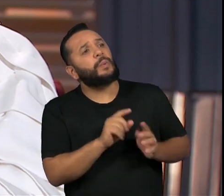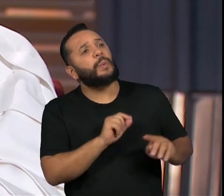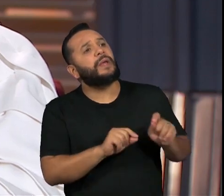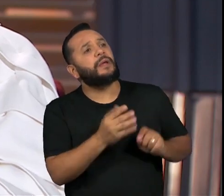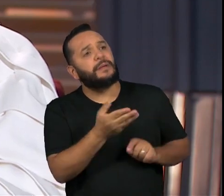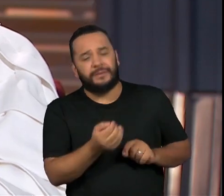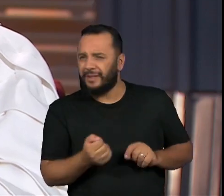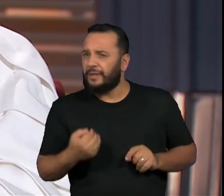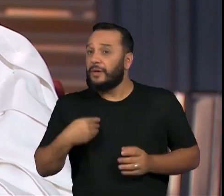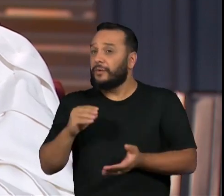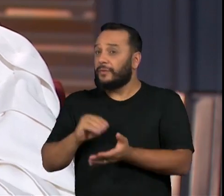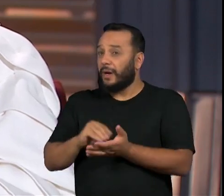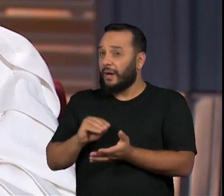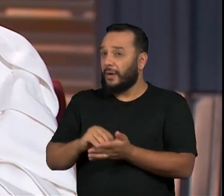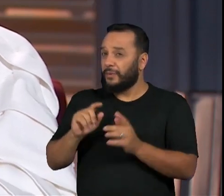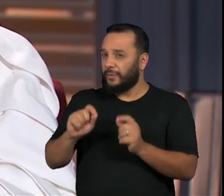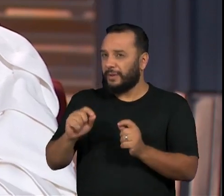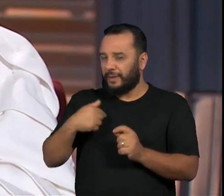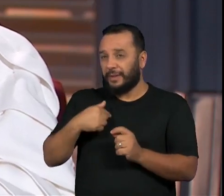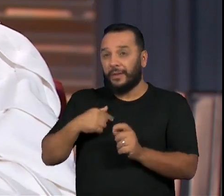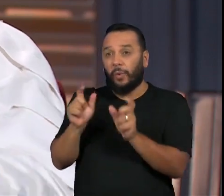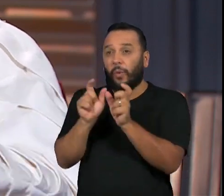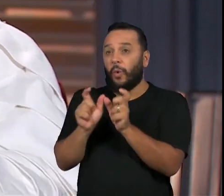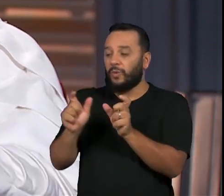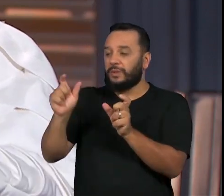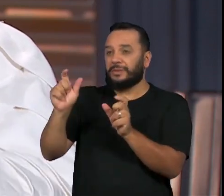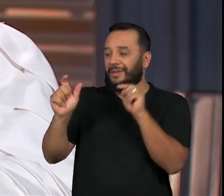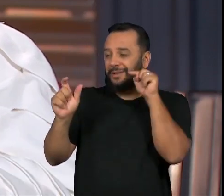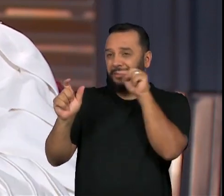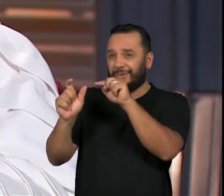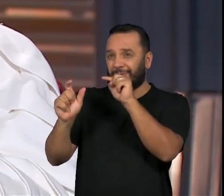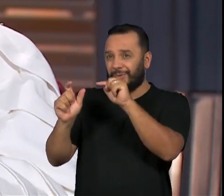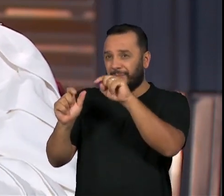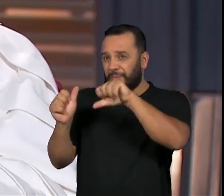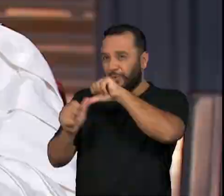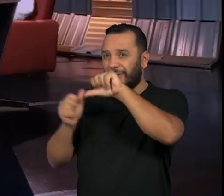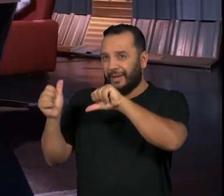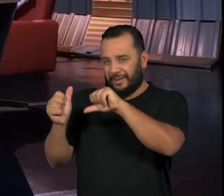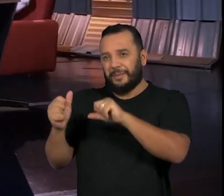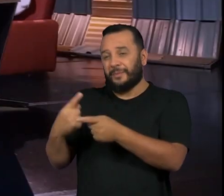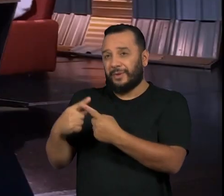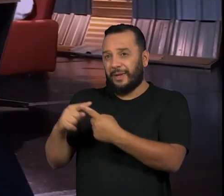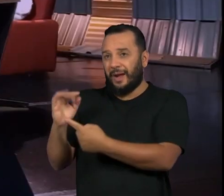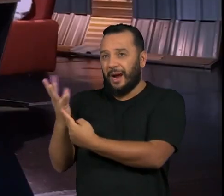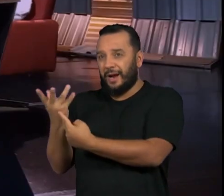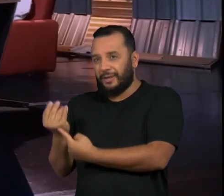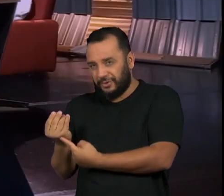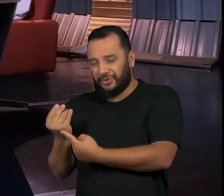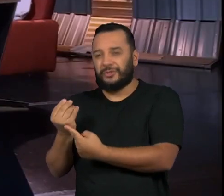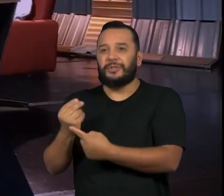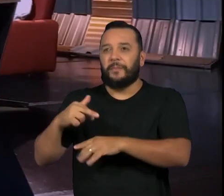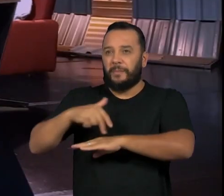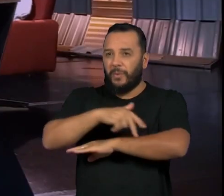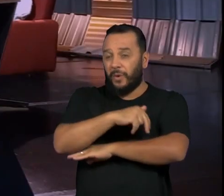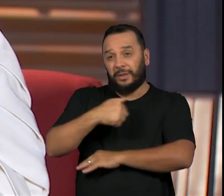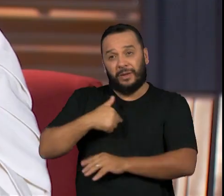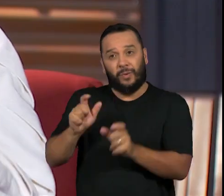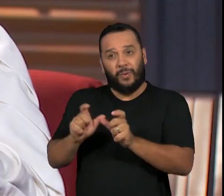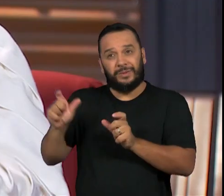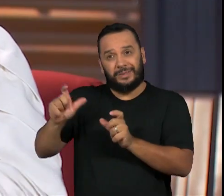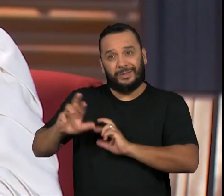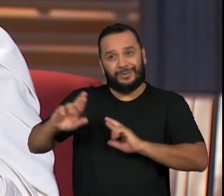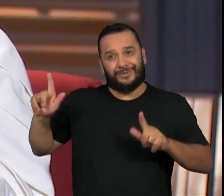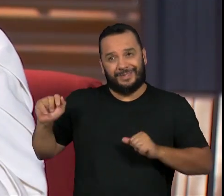uma desconstrução, de fato, conceitual dessa separação entre arte e moda. Em 2013, eu fui convidada